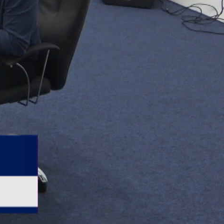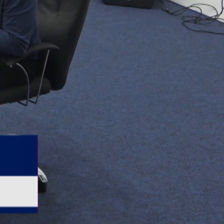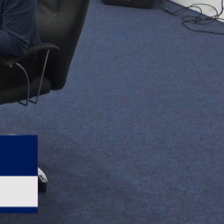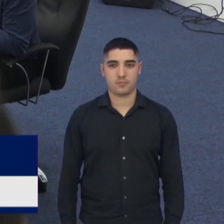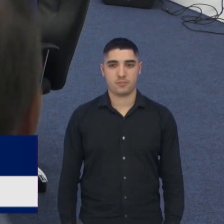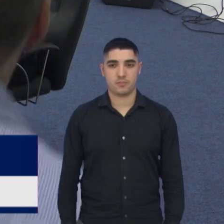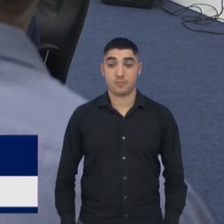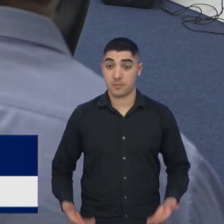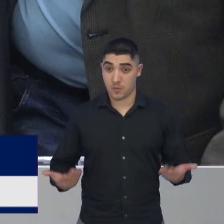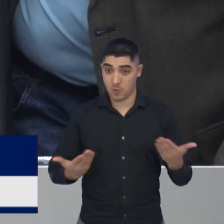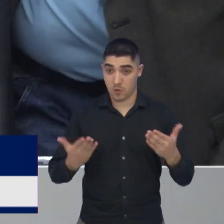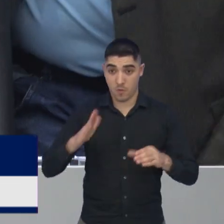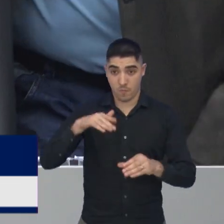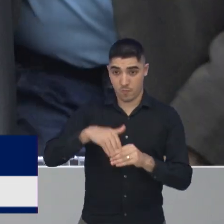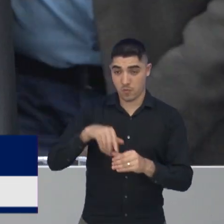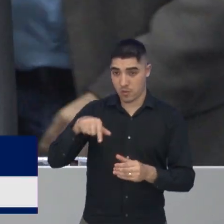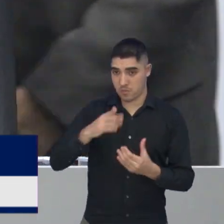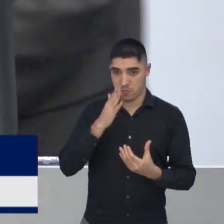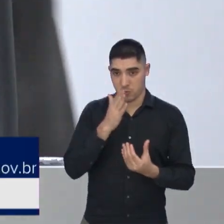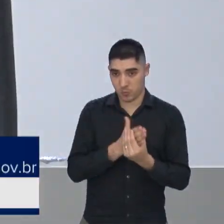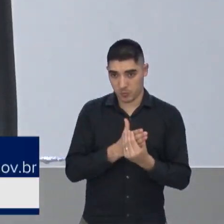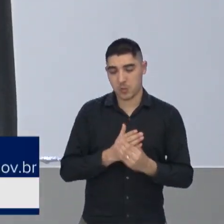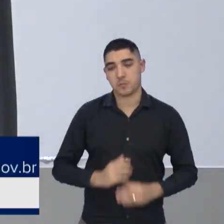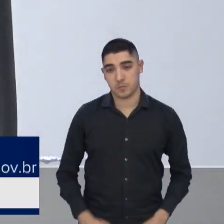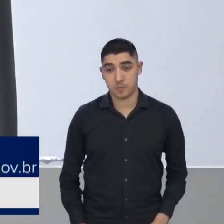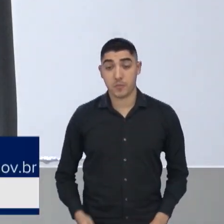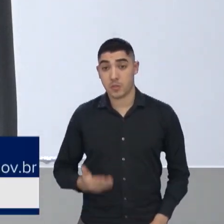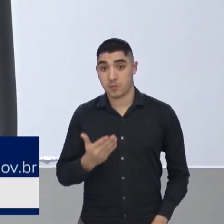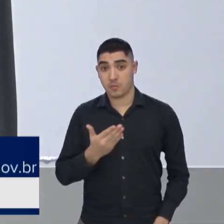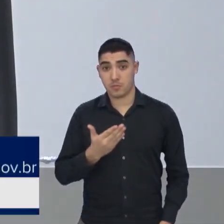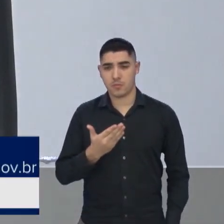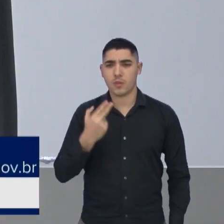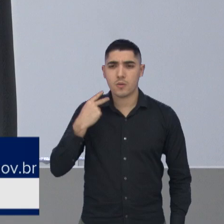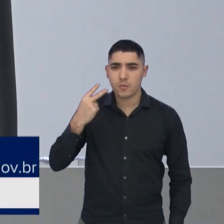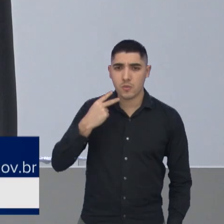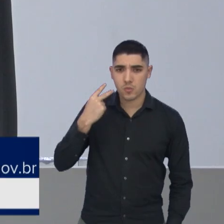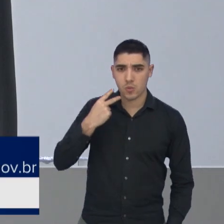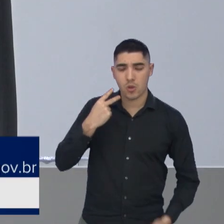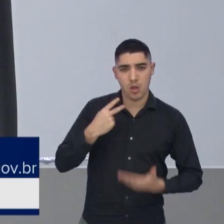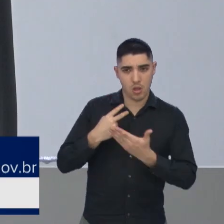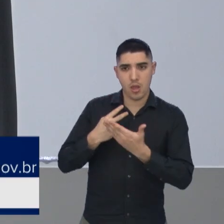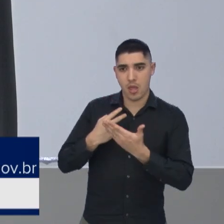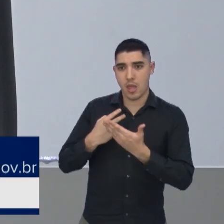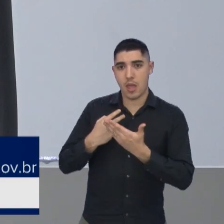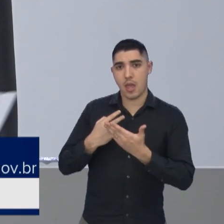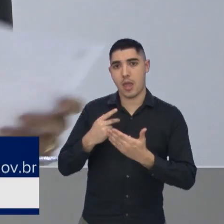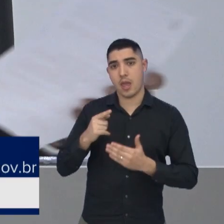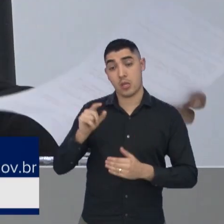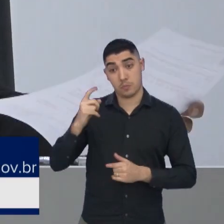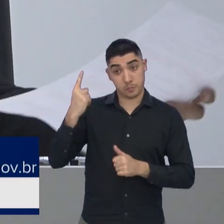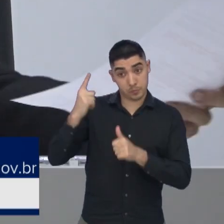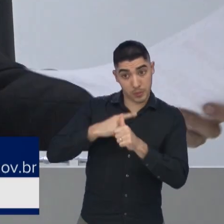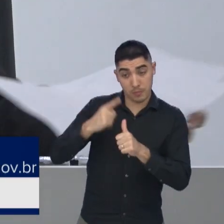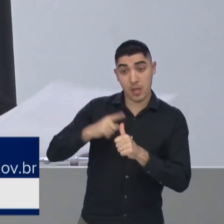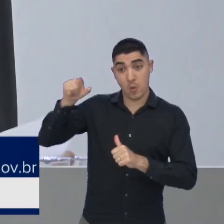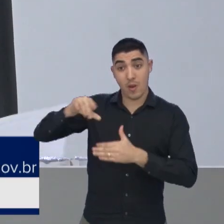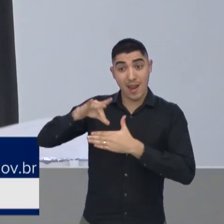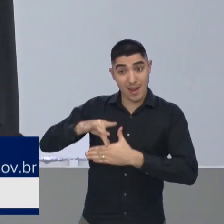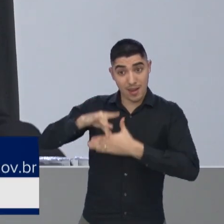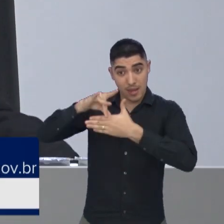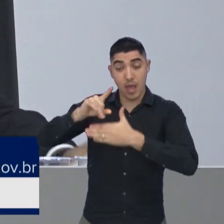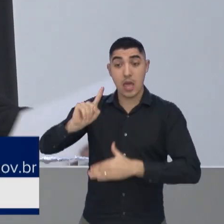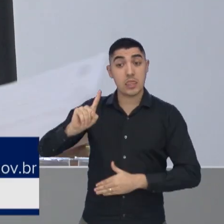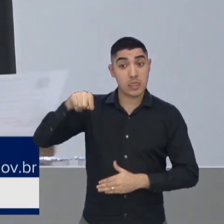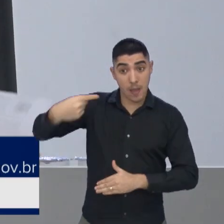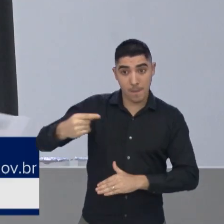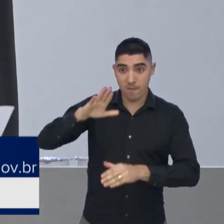Passaremos em votação o processo. Vereadora, me perdoa, mas encaminhamento de votação é só para a liderança. Depois da votação, Vossa Excelência pode